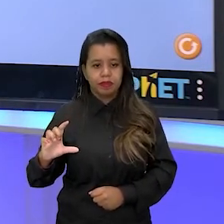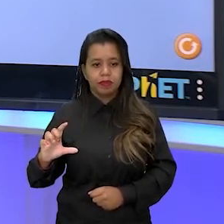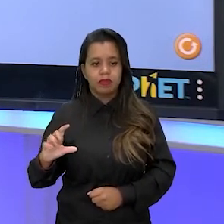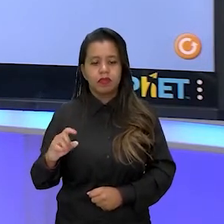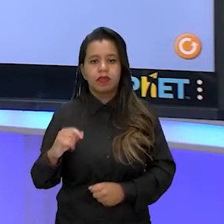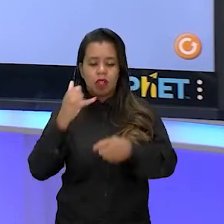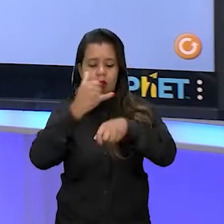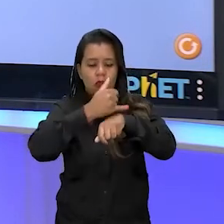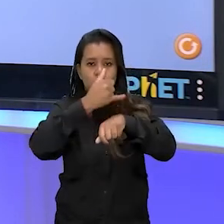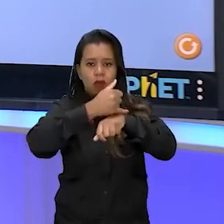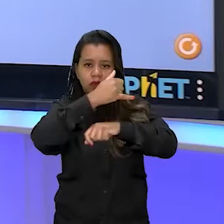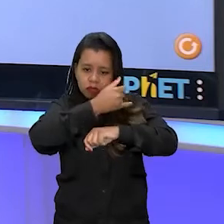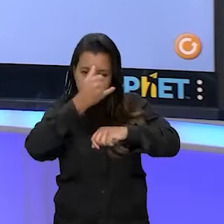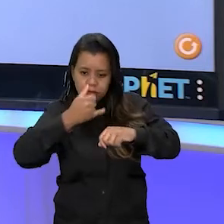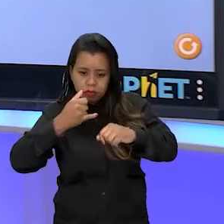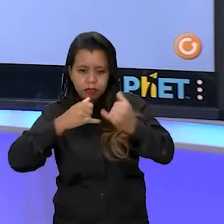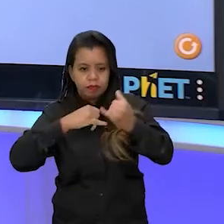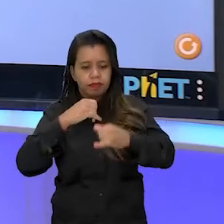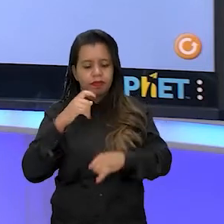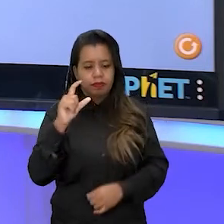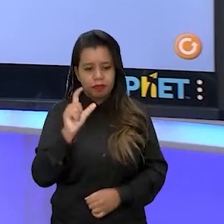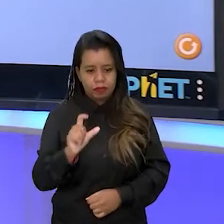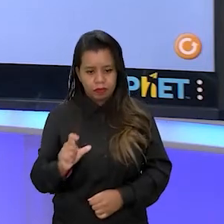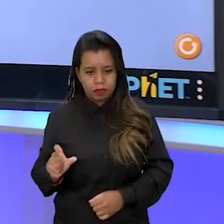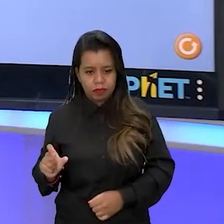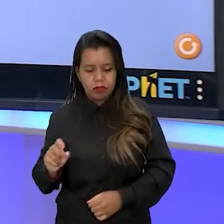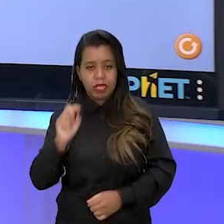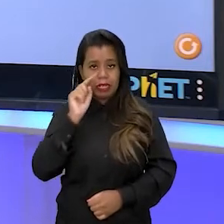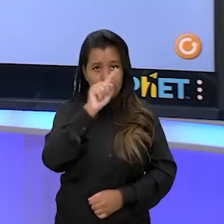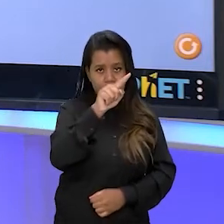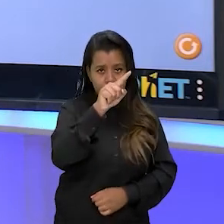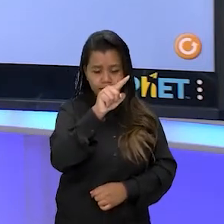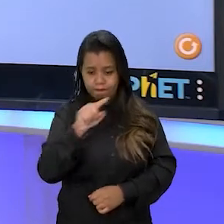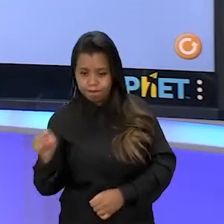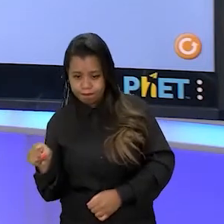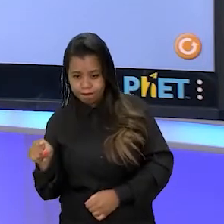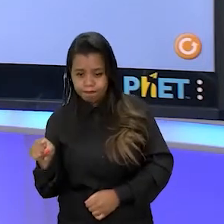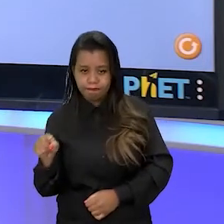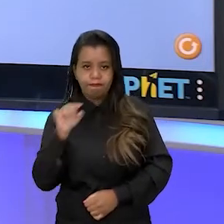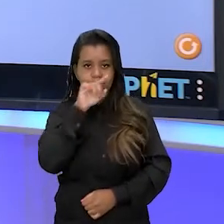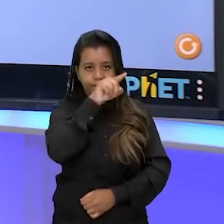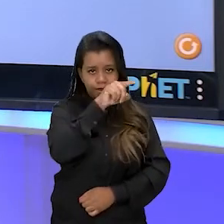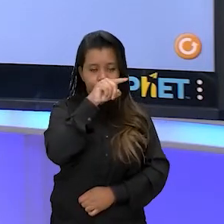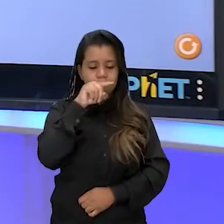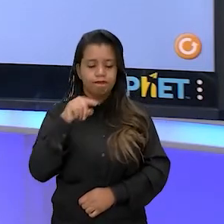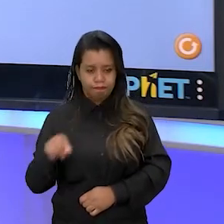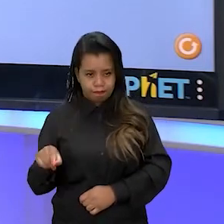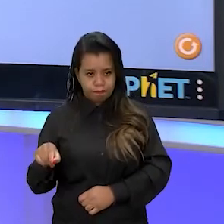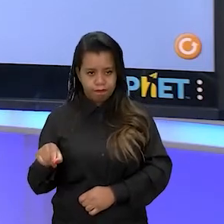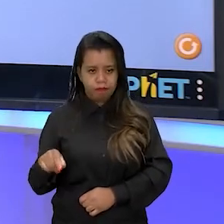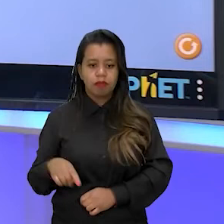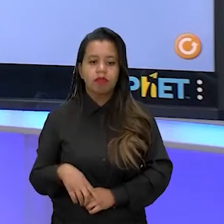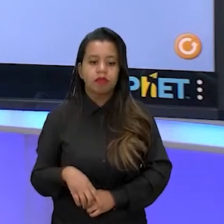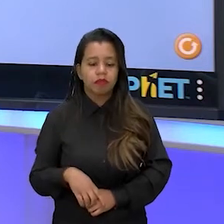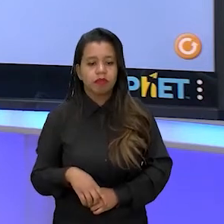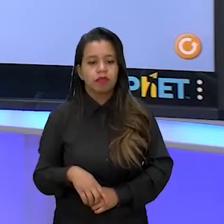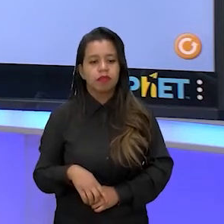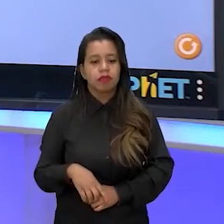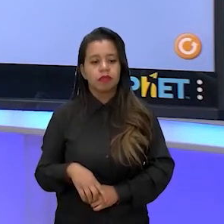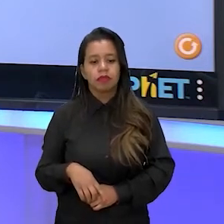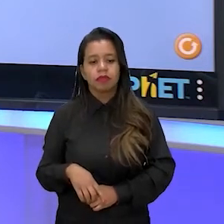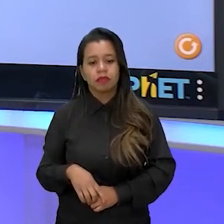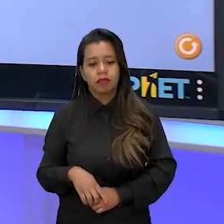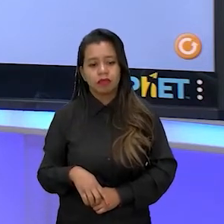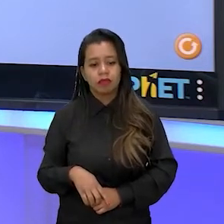aqui mais um fio, arrastar, ó. Sempre clica no elemento que você quer e arrasta, tá certo? Então, nós